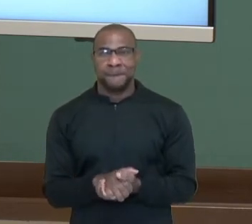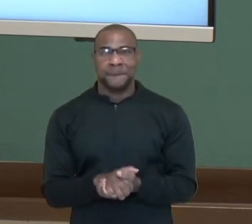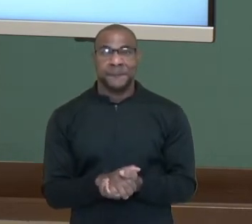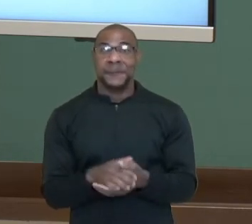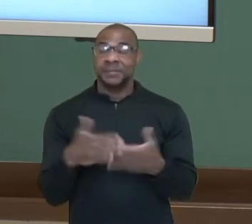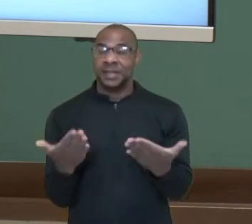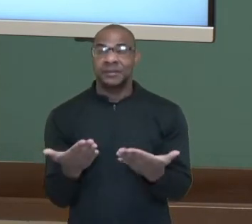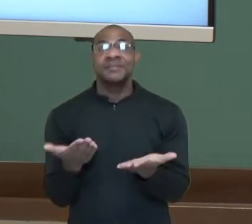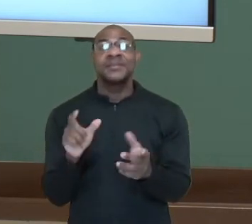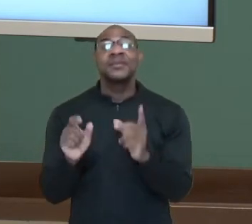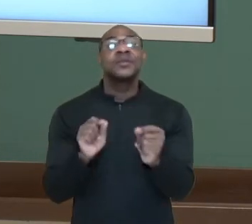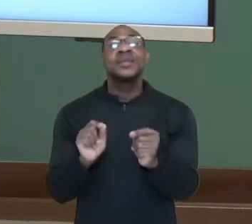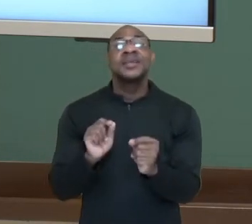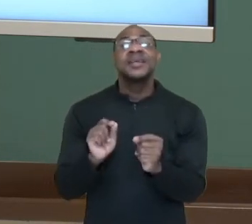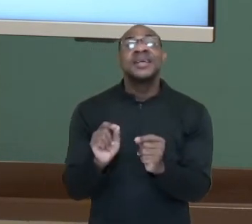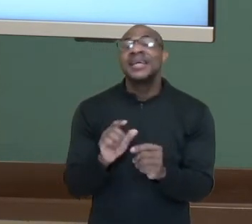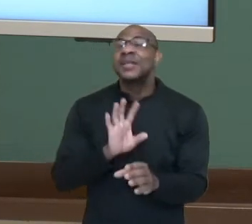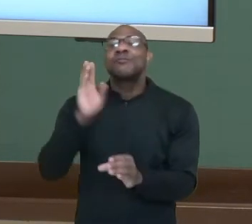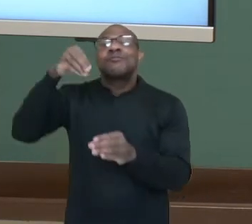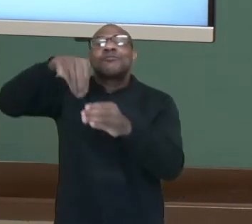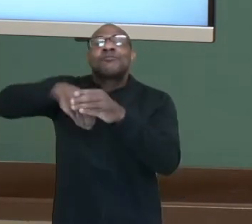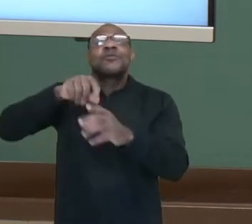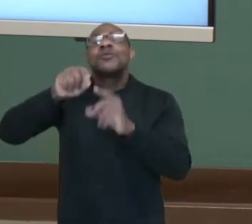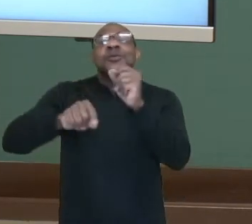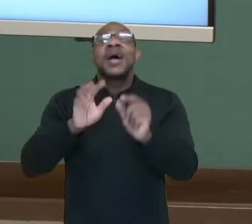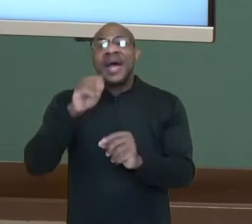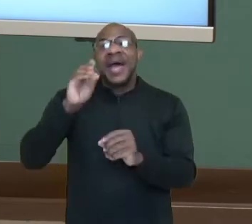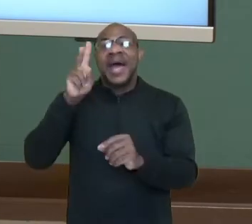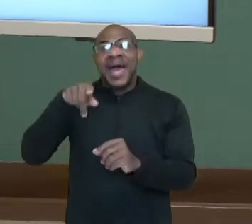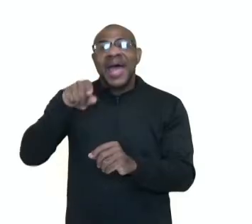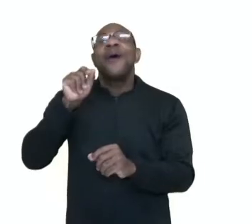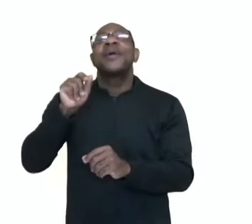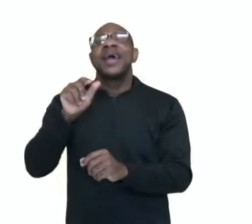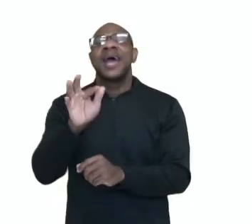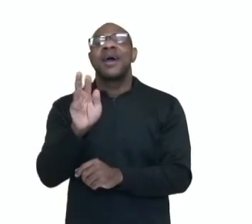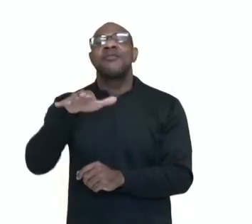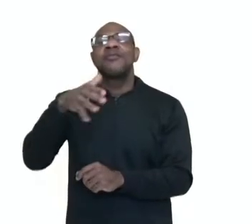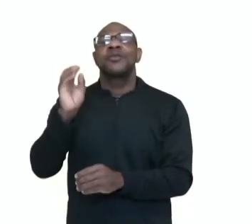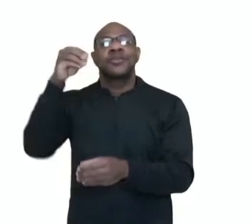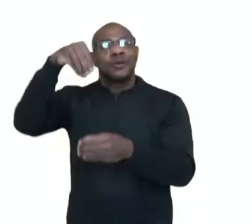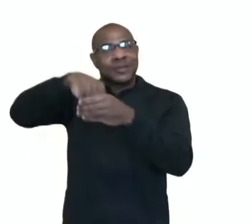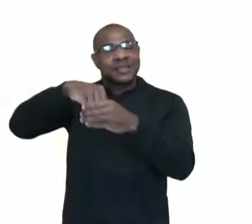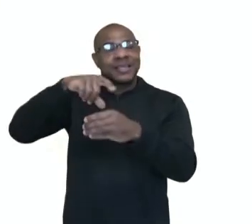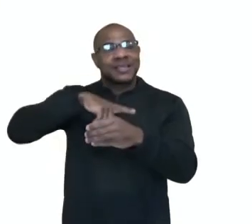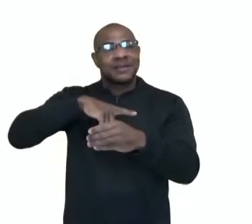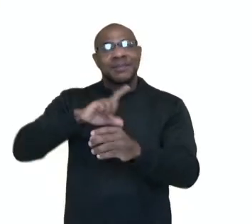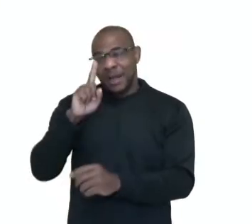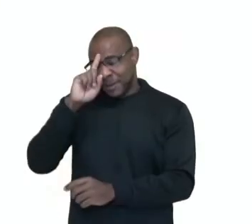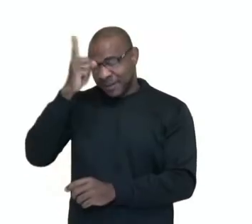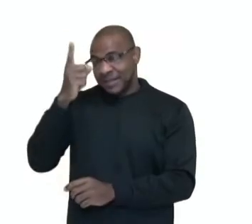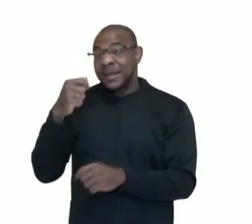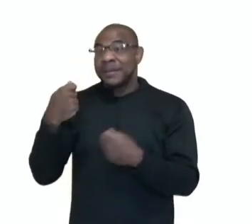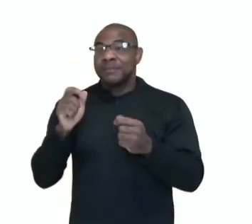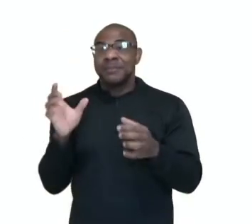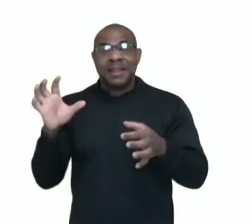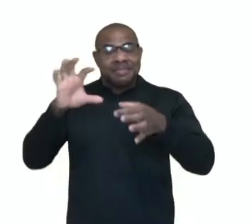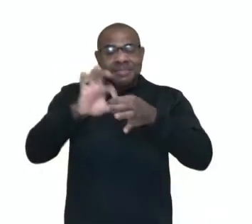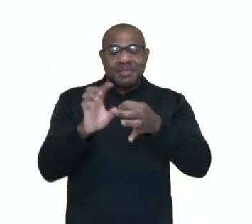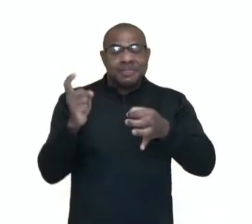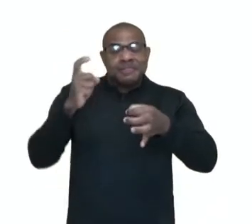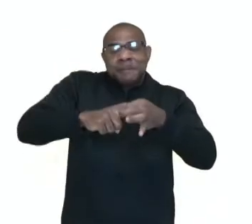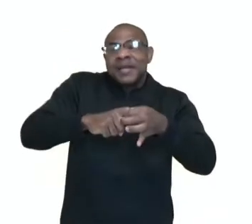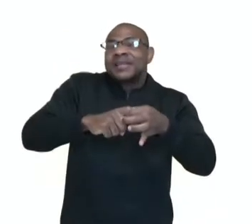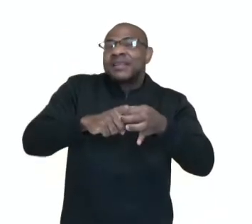Isso tudo estabelece aí para você uma noção de função, a ideia de ser uma função. Existe uma dependência